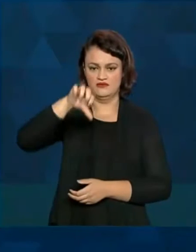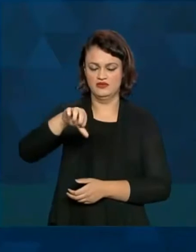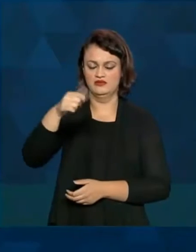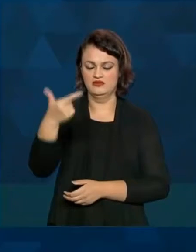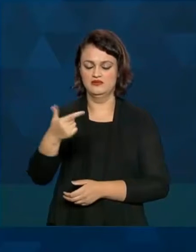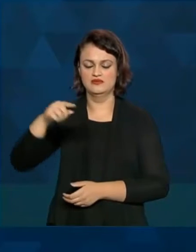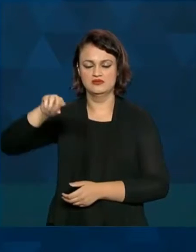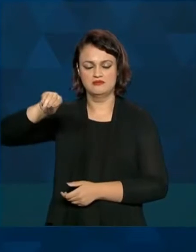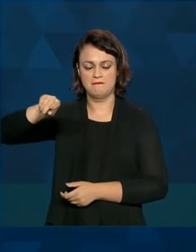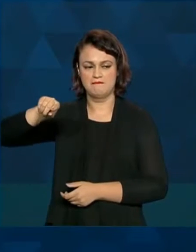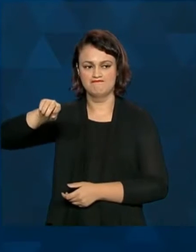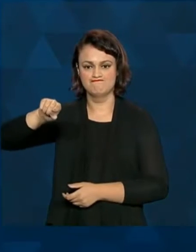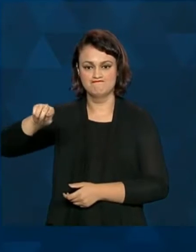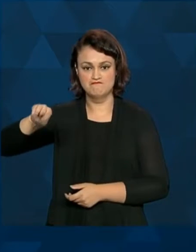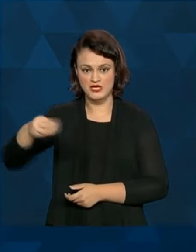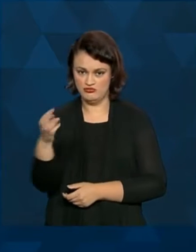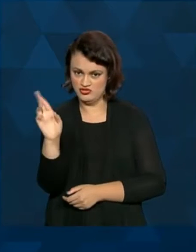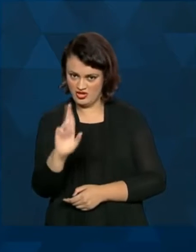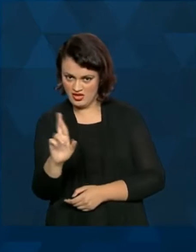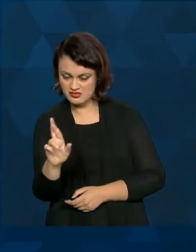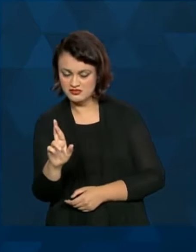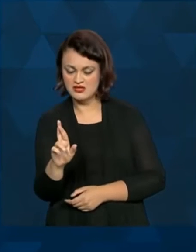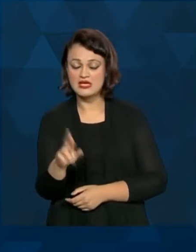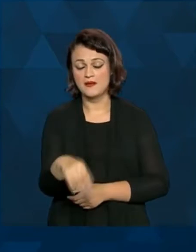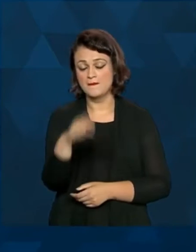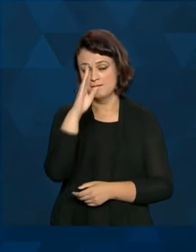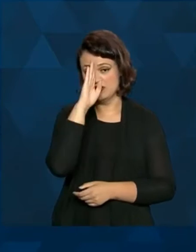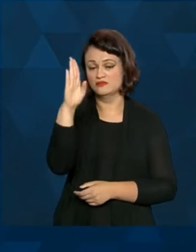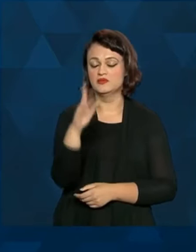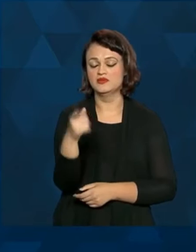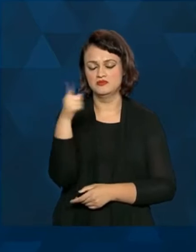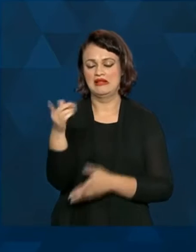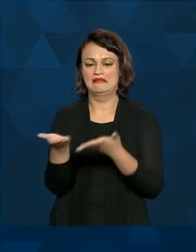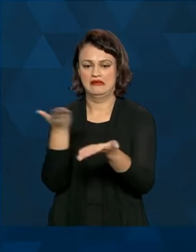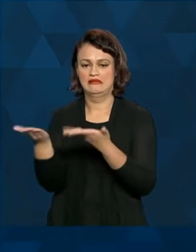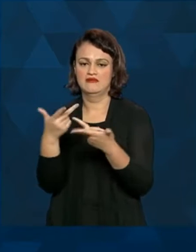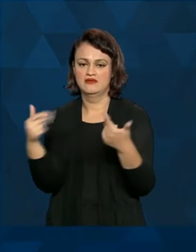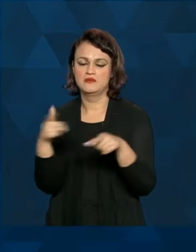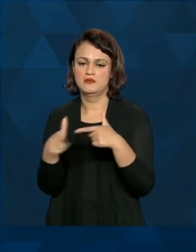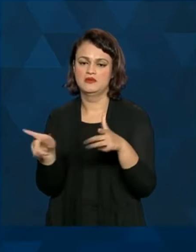192,5 milhões de reais e exclusivos para o enfrentamento à Covid,